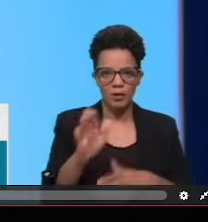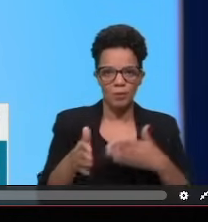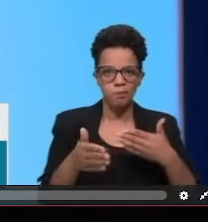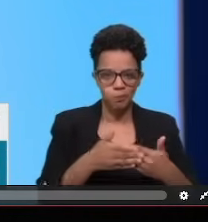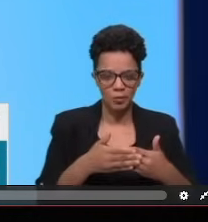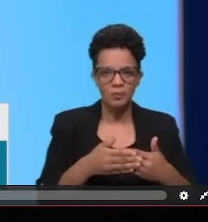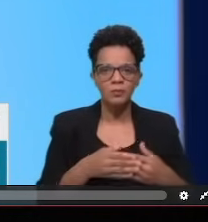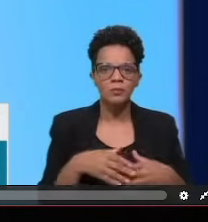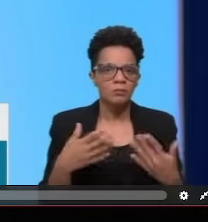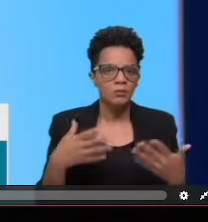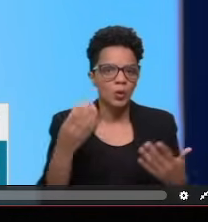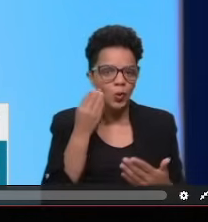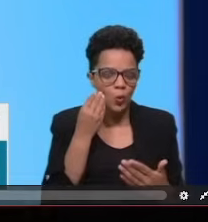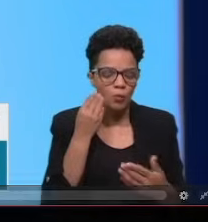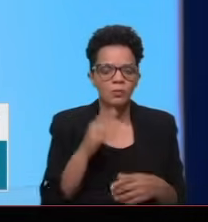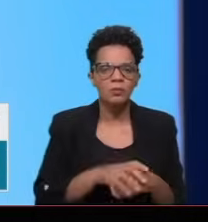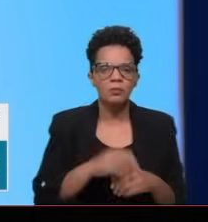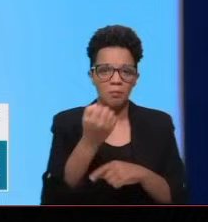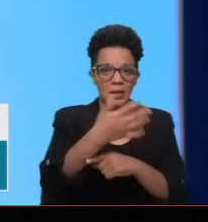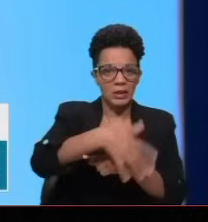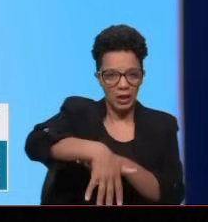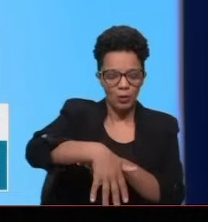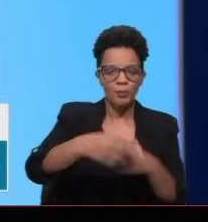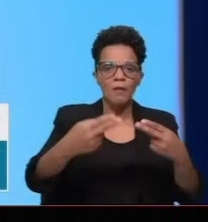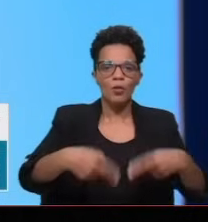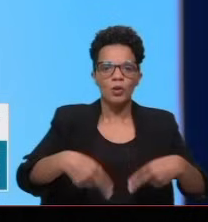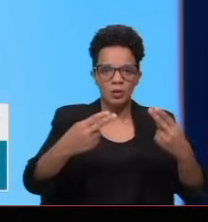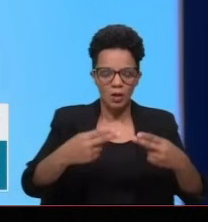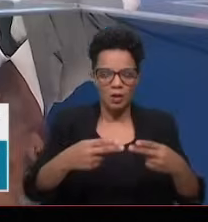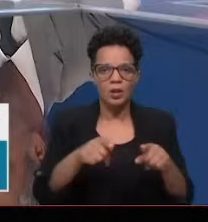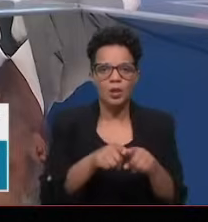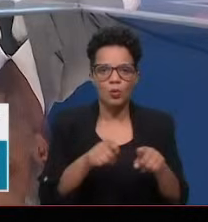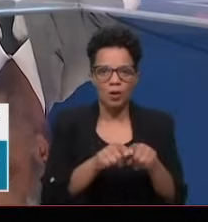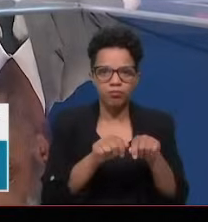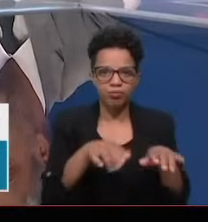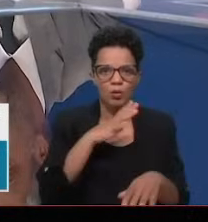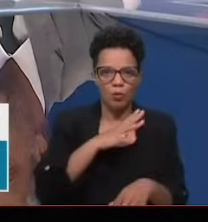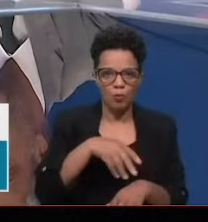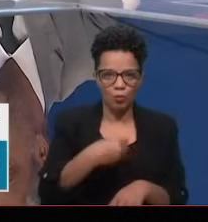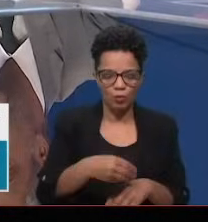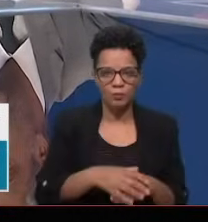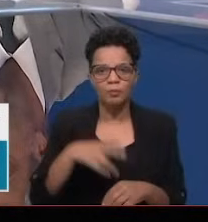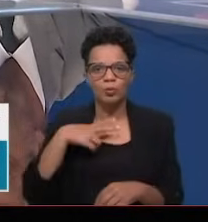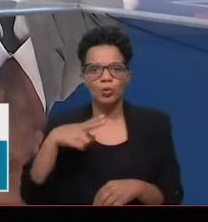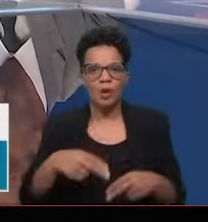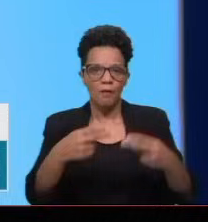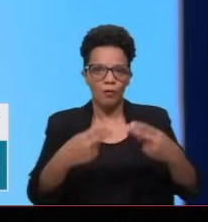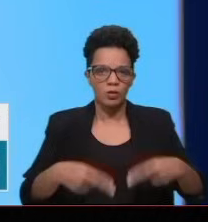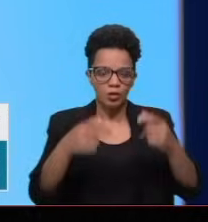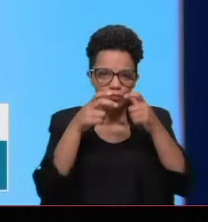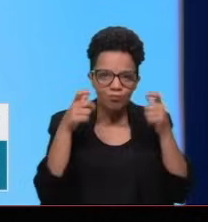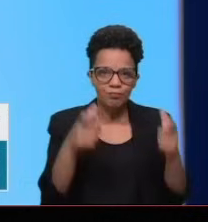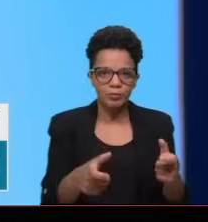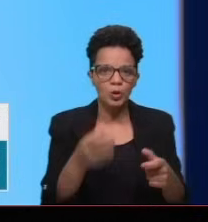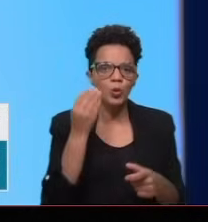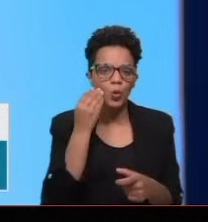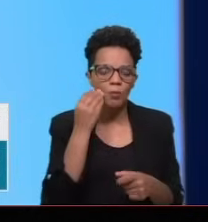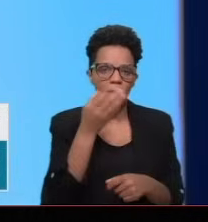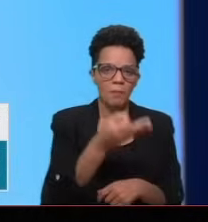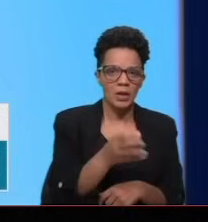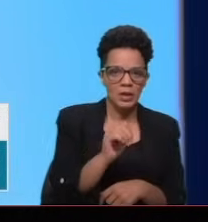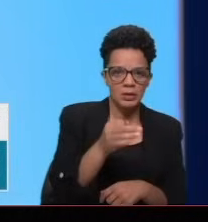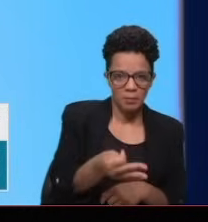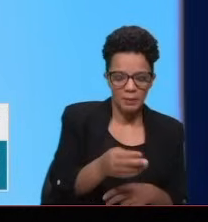e como Aliás o mediterrâneo é a fronteira mais Mortífera do mundo e as fronteiras em Portugal são controladas pela PSP e a